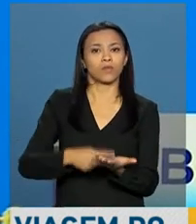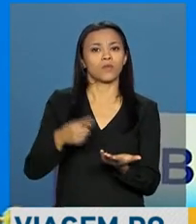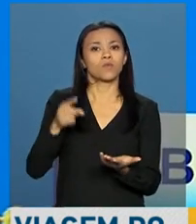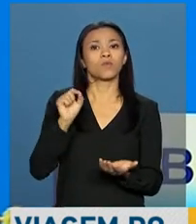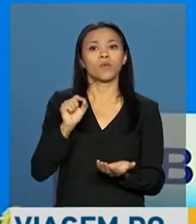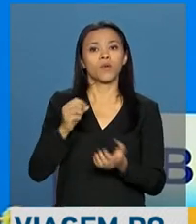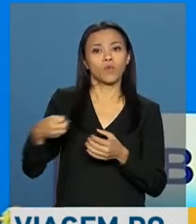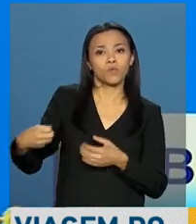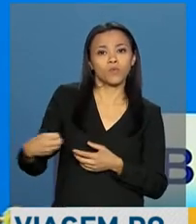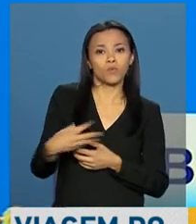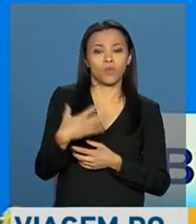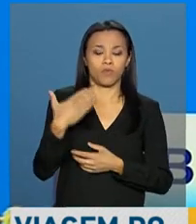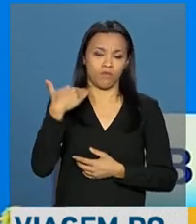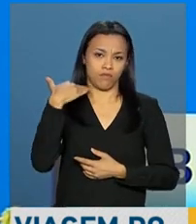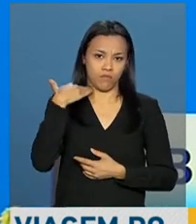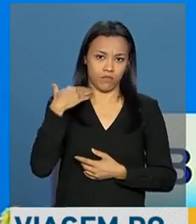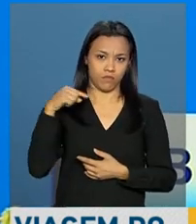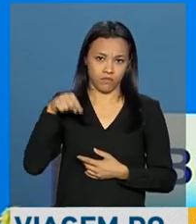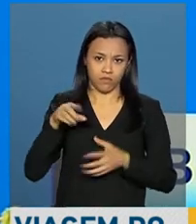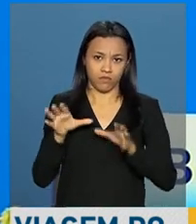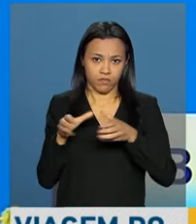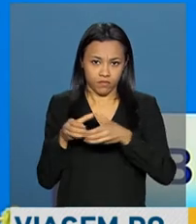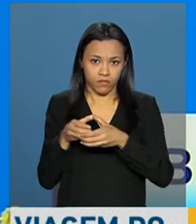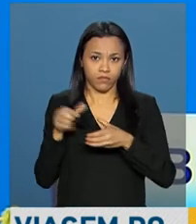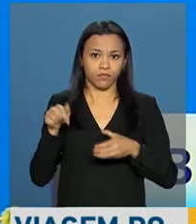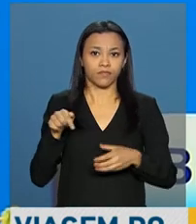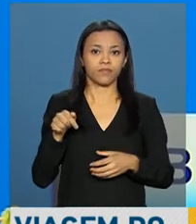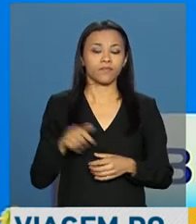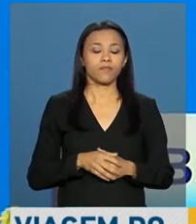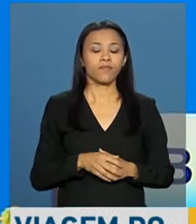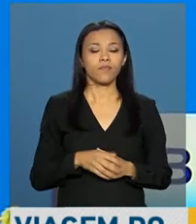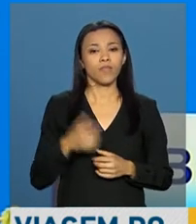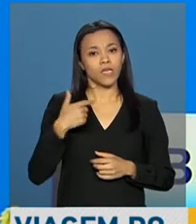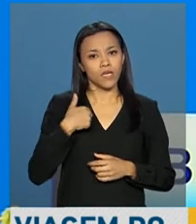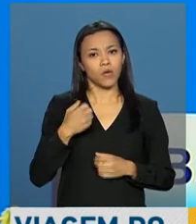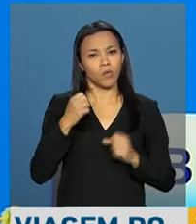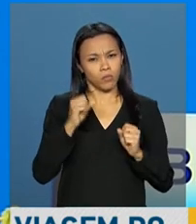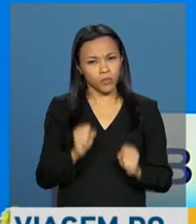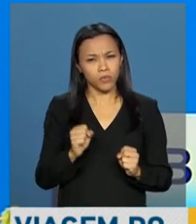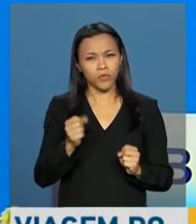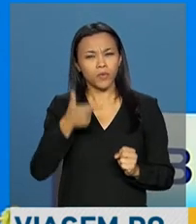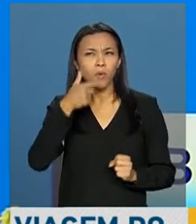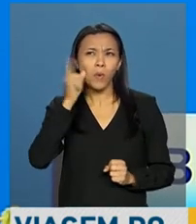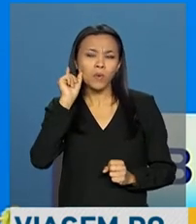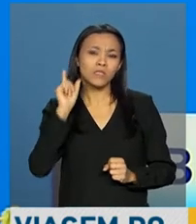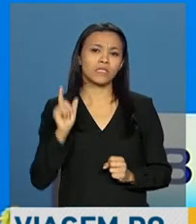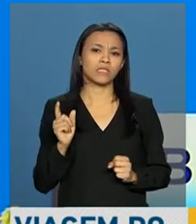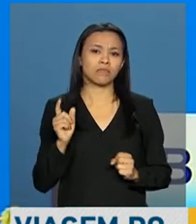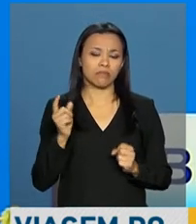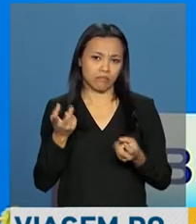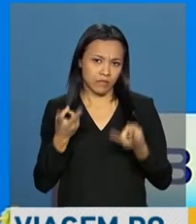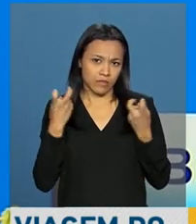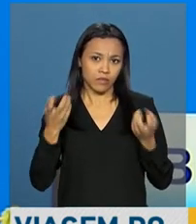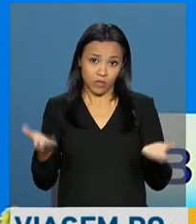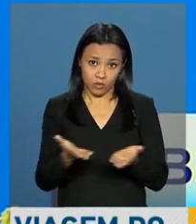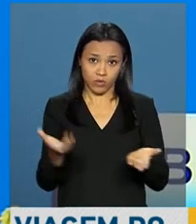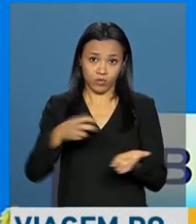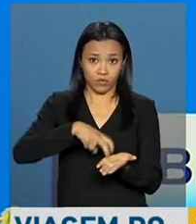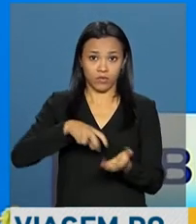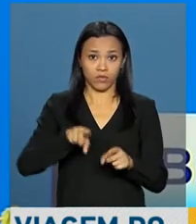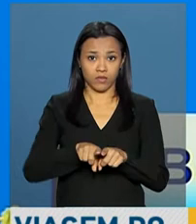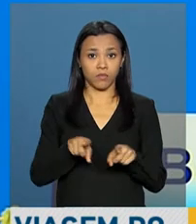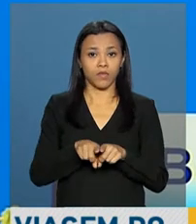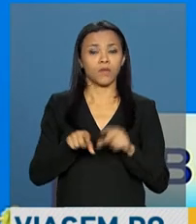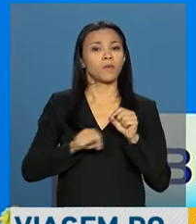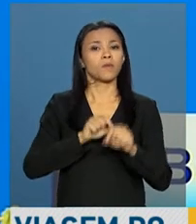Banco de Desenvolvimento. E como pude detectar ainda no dia de ontem e no dia de hoje pela manhã,